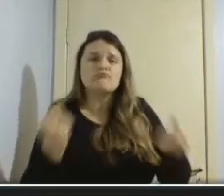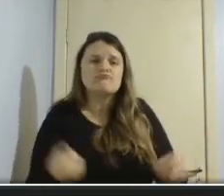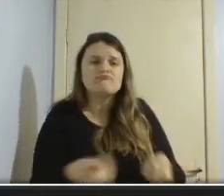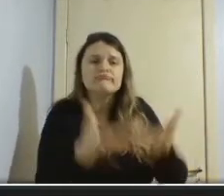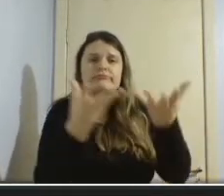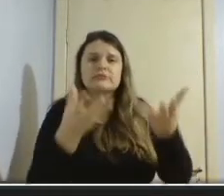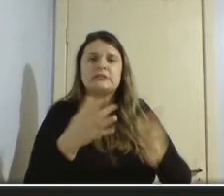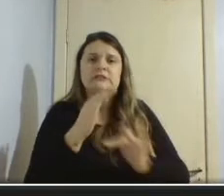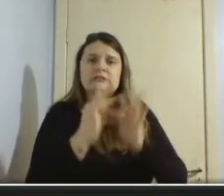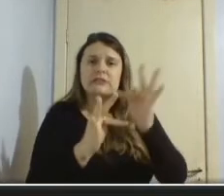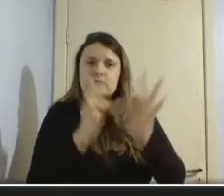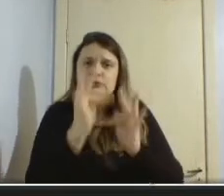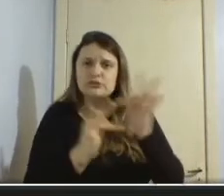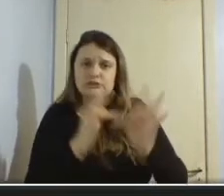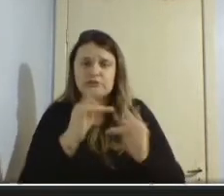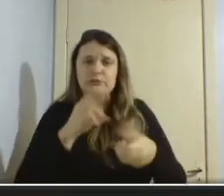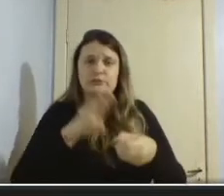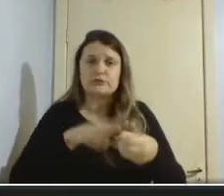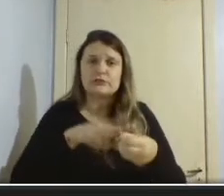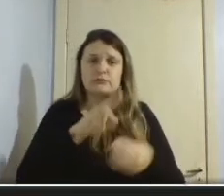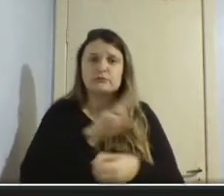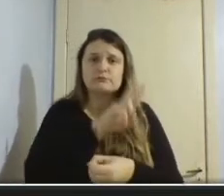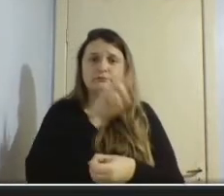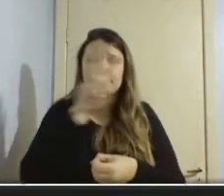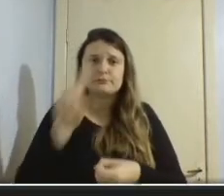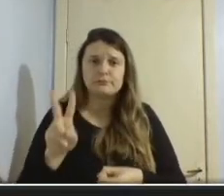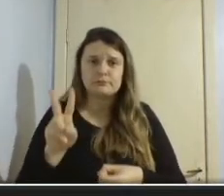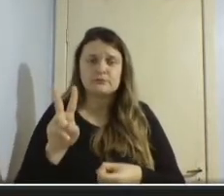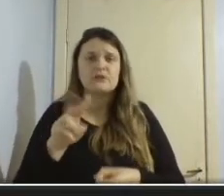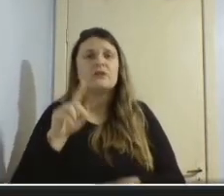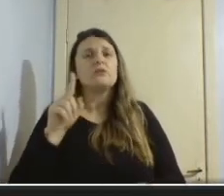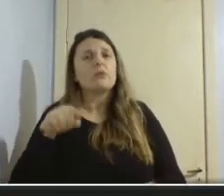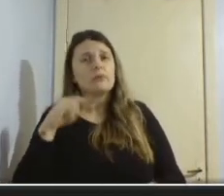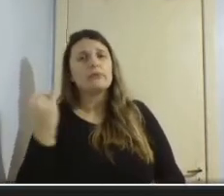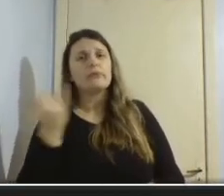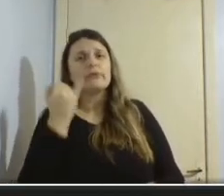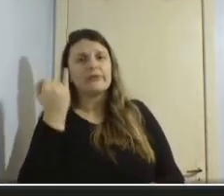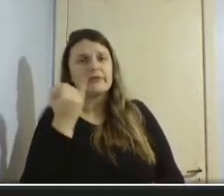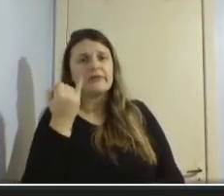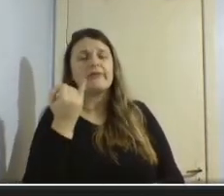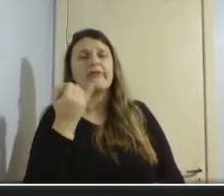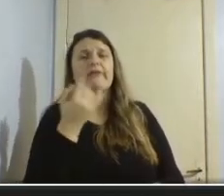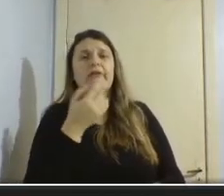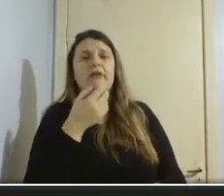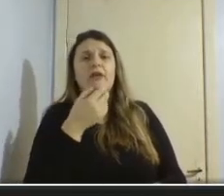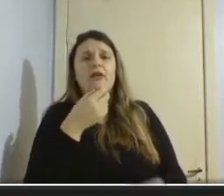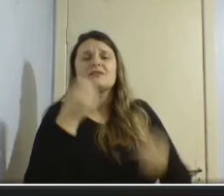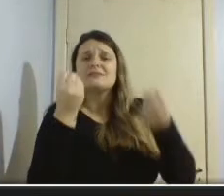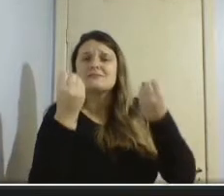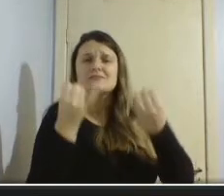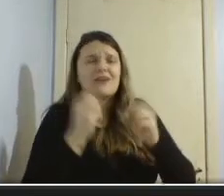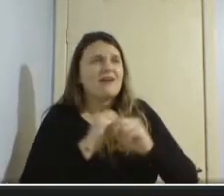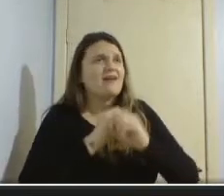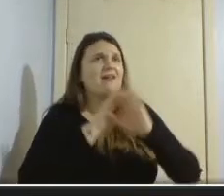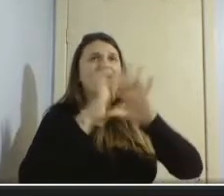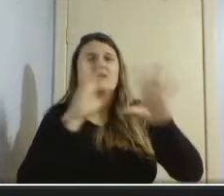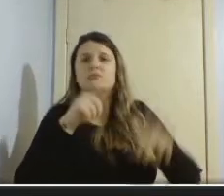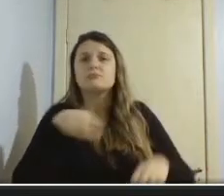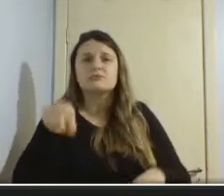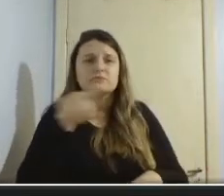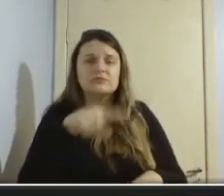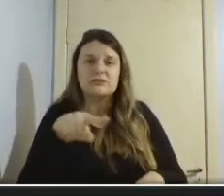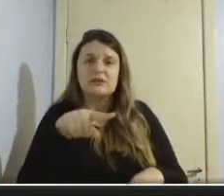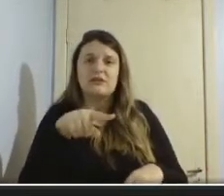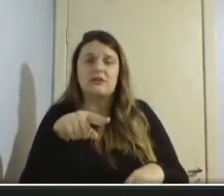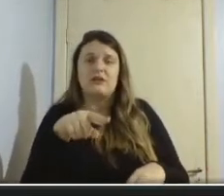de União da Vitória, é importante fazer esse esclarecimento aqui com vocês, contextualizando um pouco